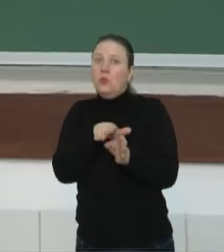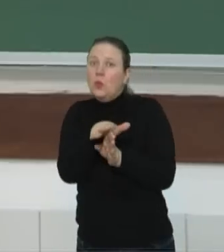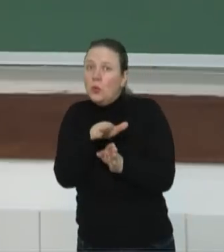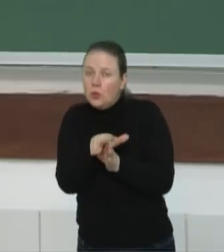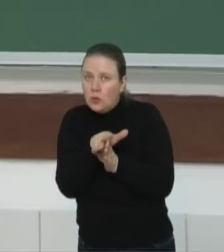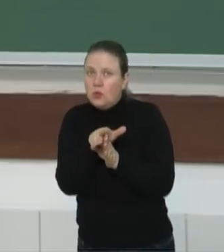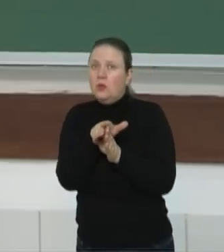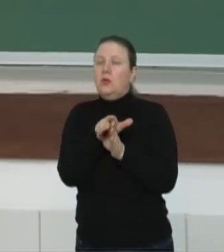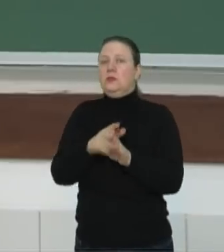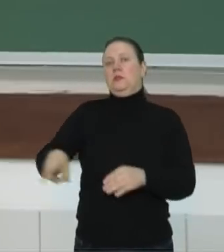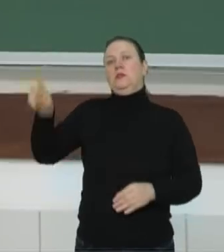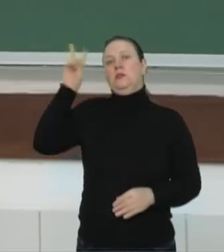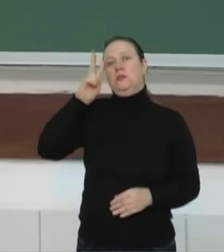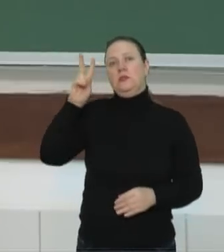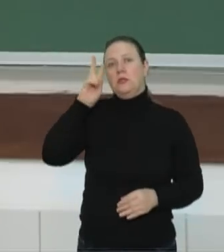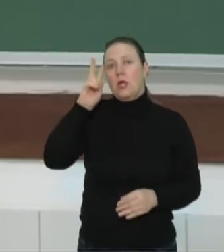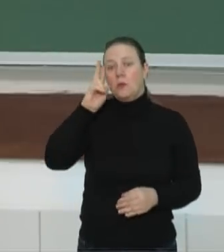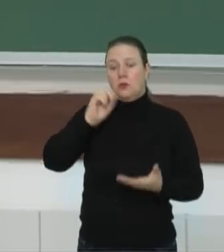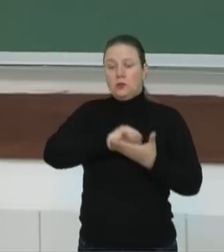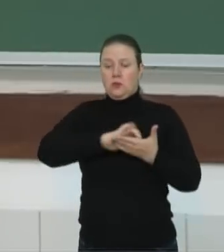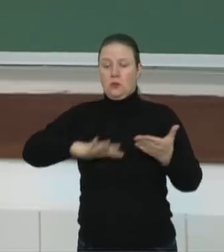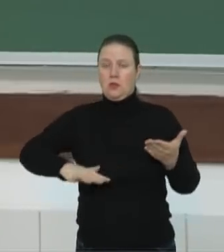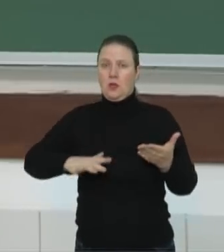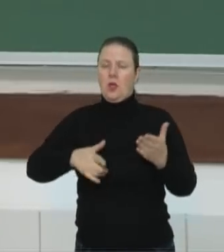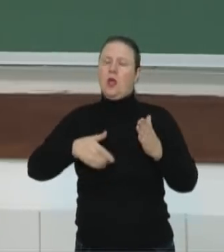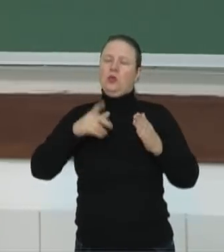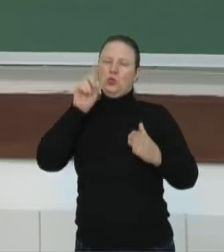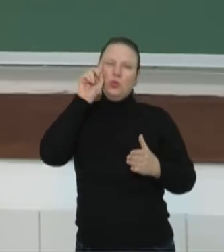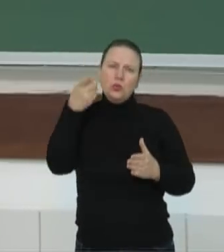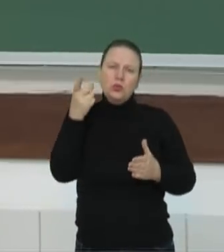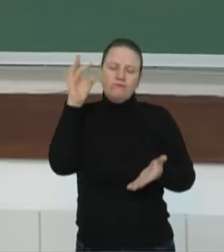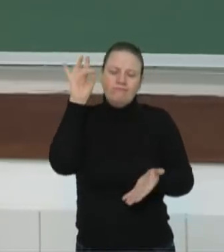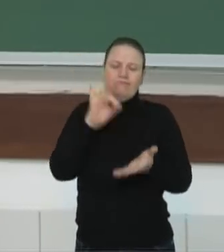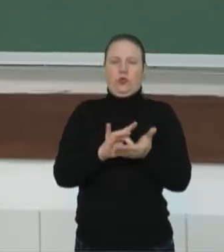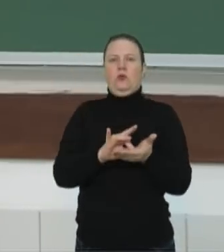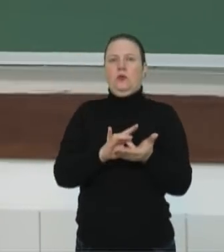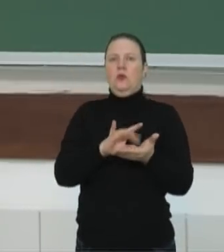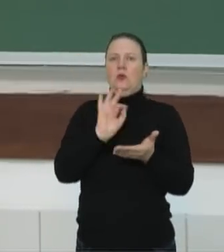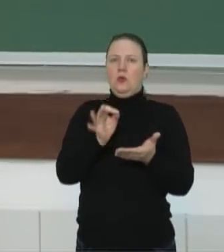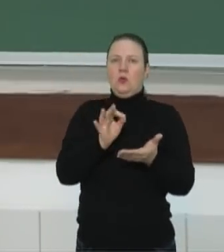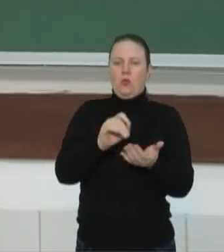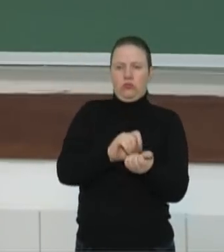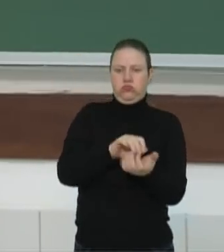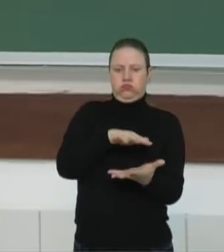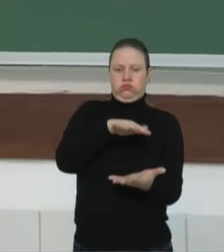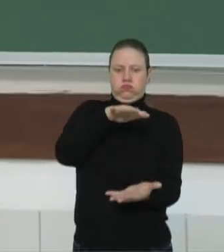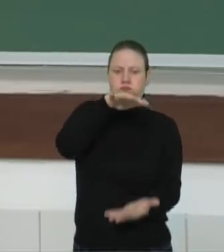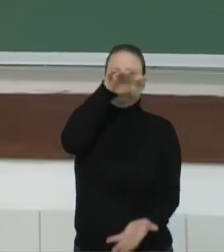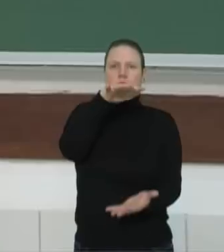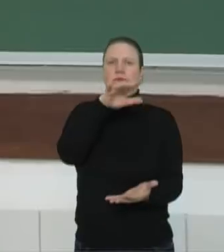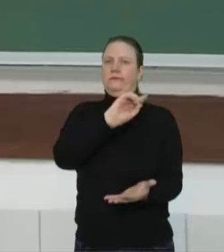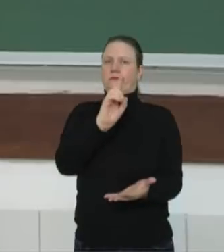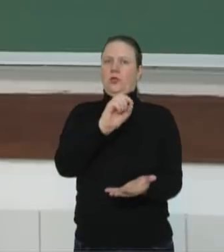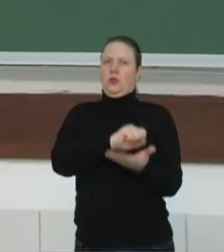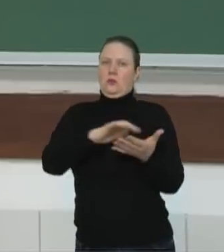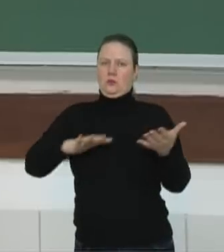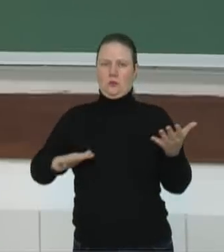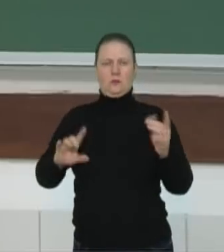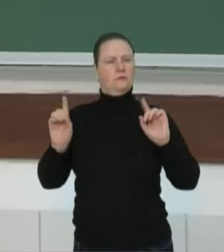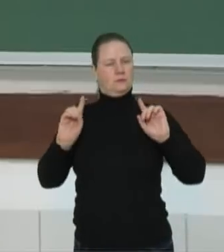orientação, não deixe as atividades acumularem. Procure fazer no mesmo dia. Assim, você não vai ficar com um acúmulo de